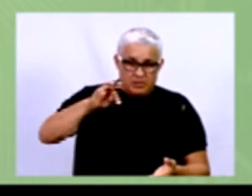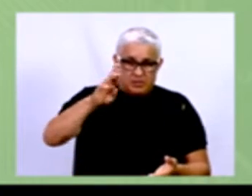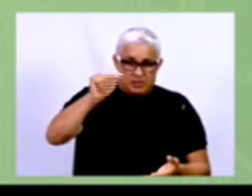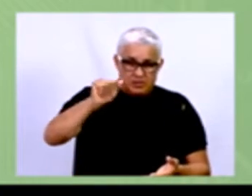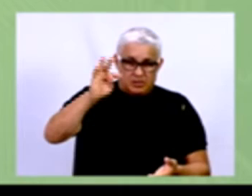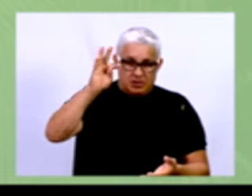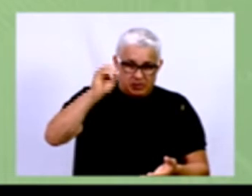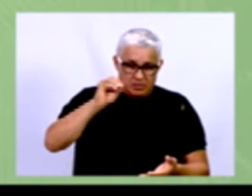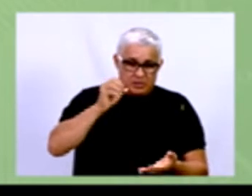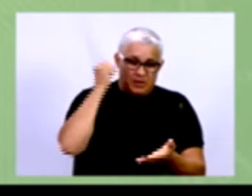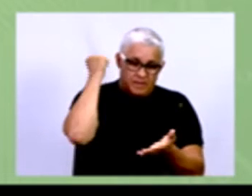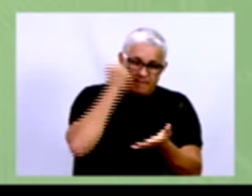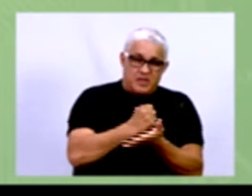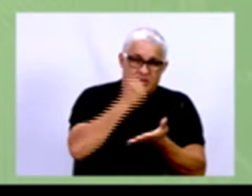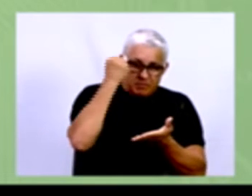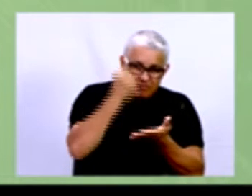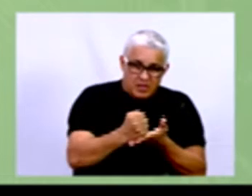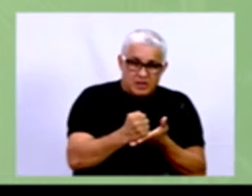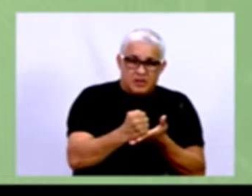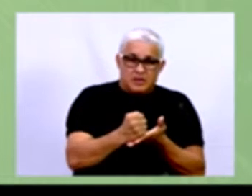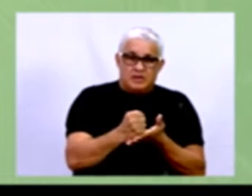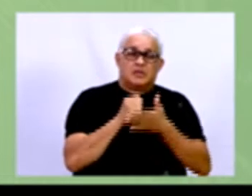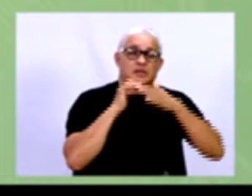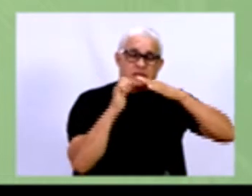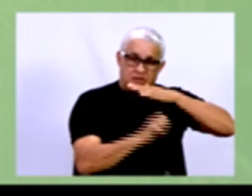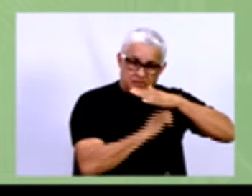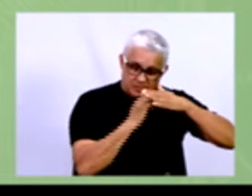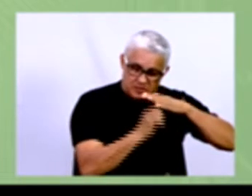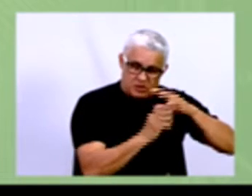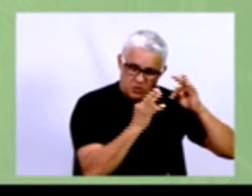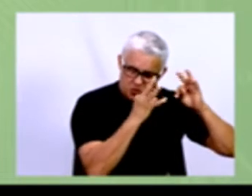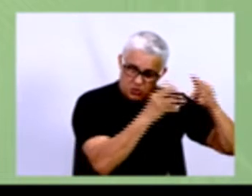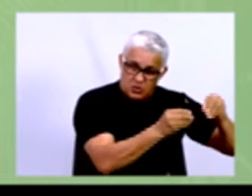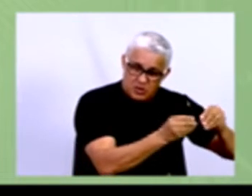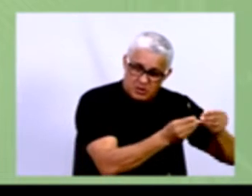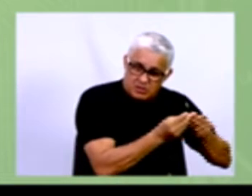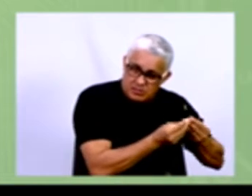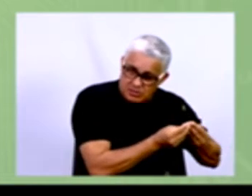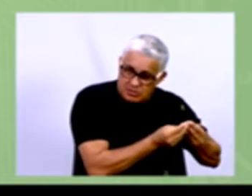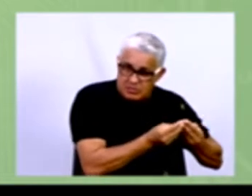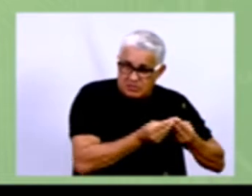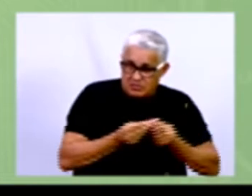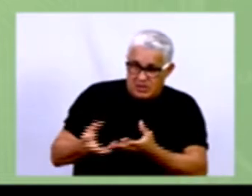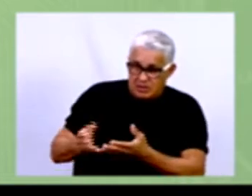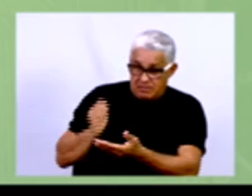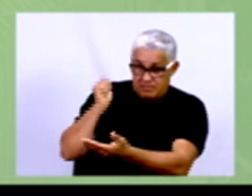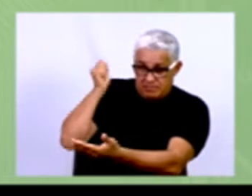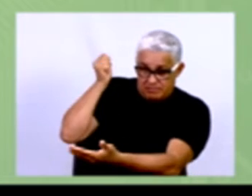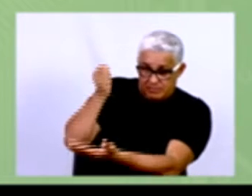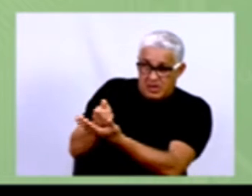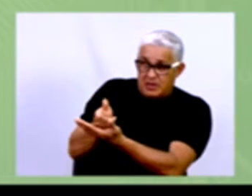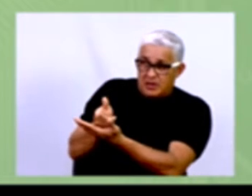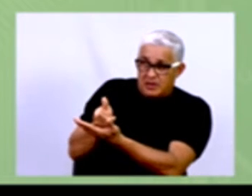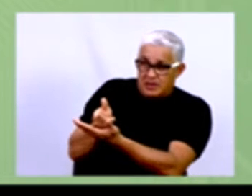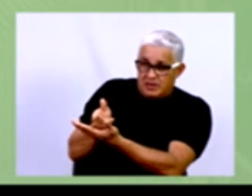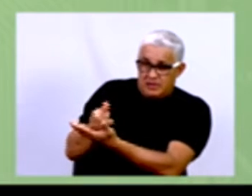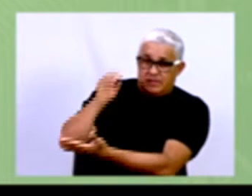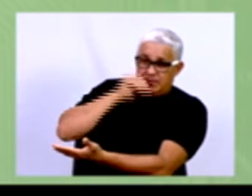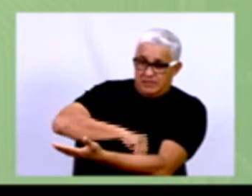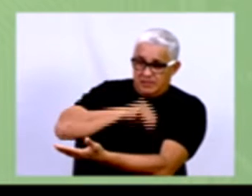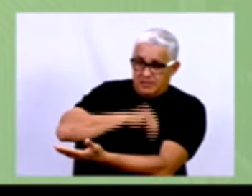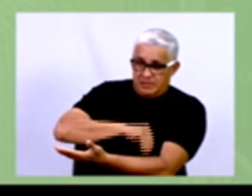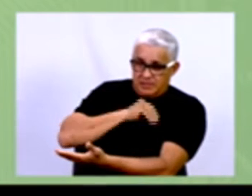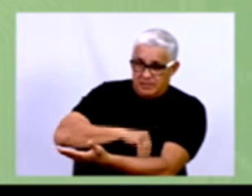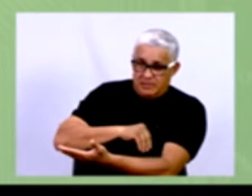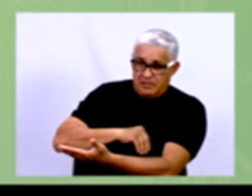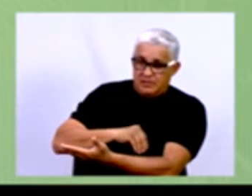Contratos. A essa contratação, as empresas fornecem, ou melhor, pagam rendas em